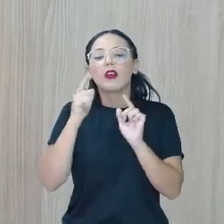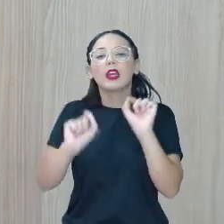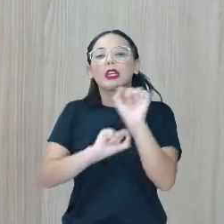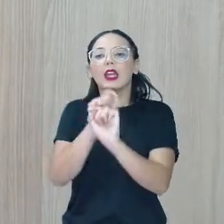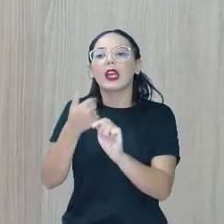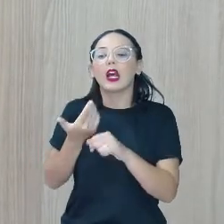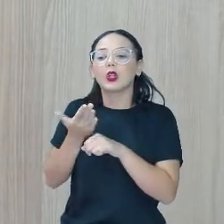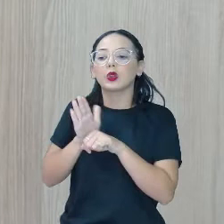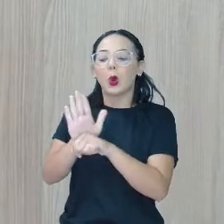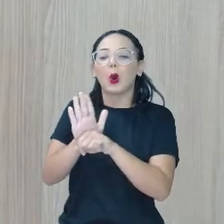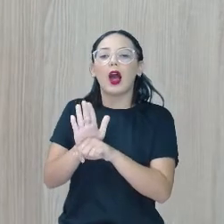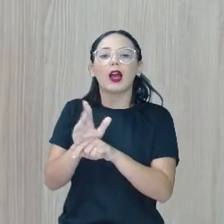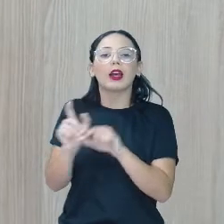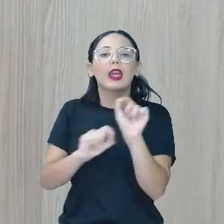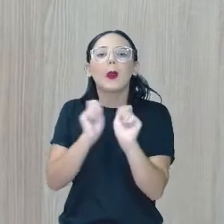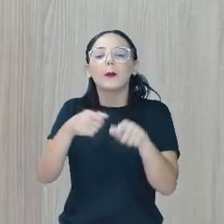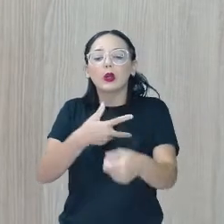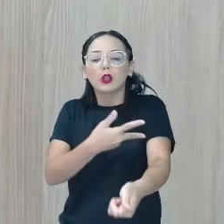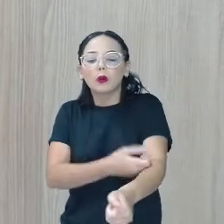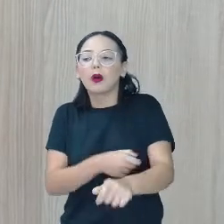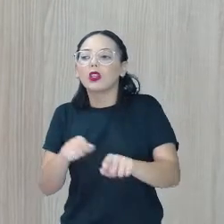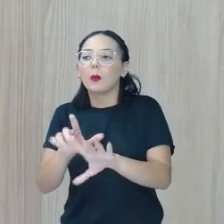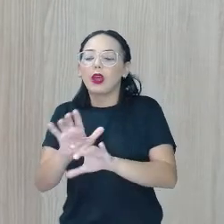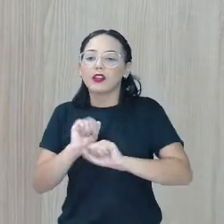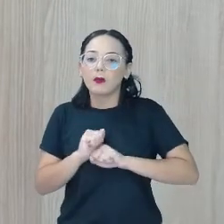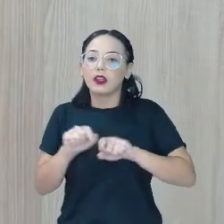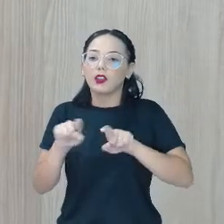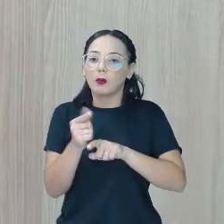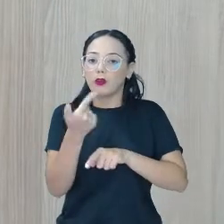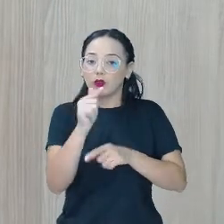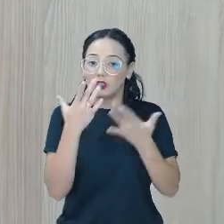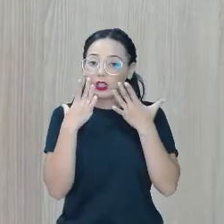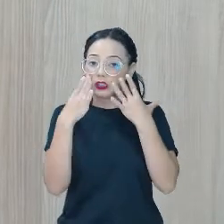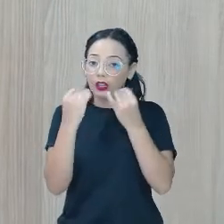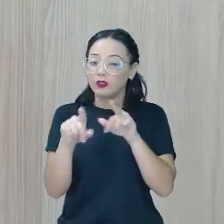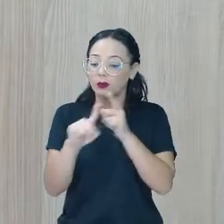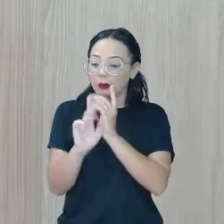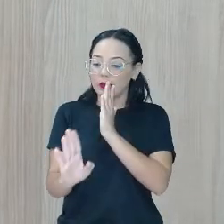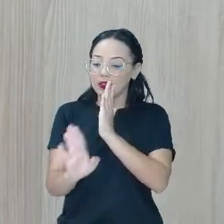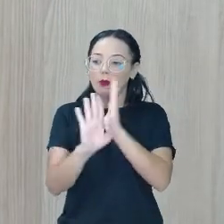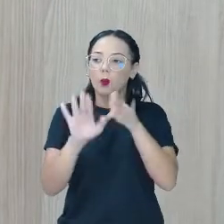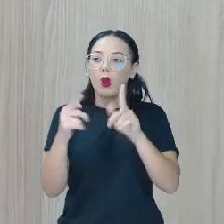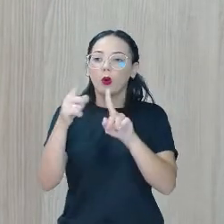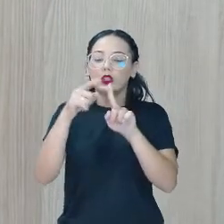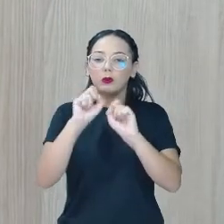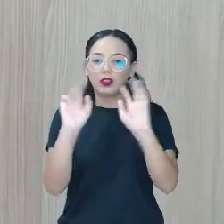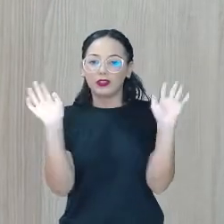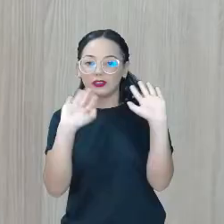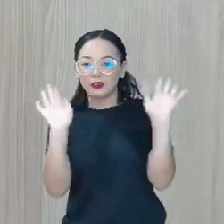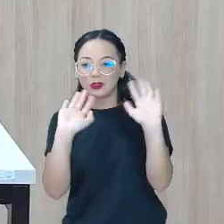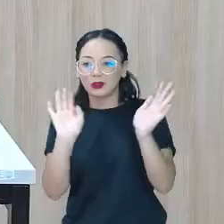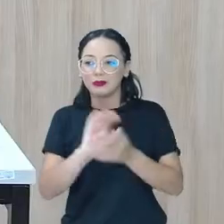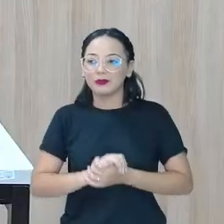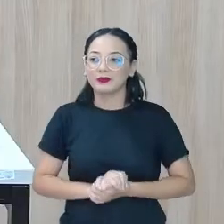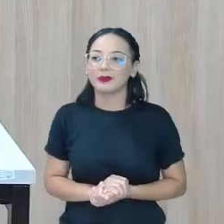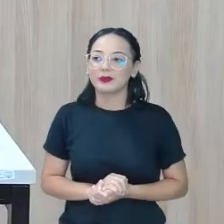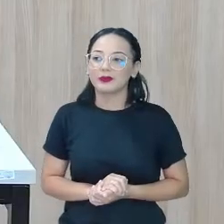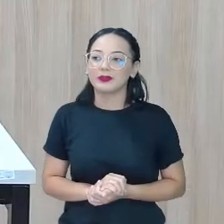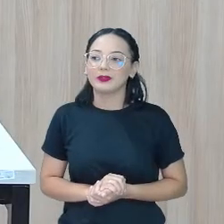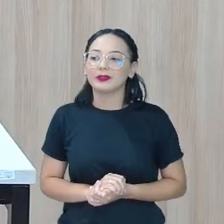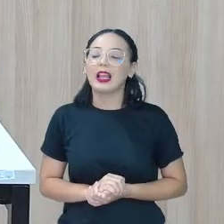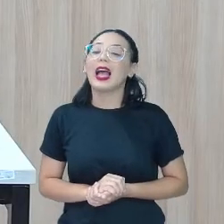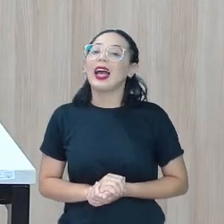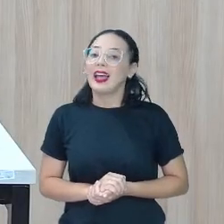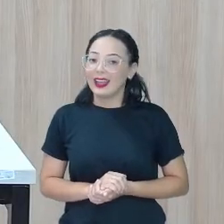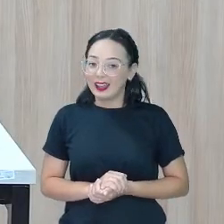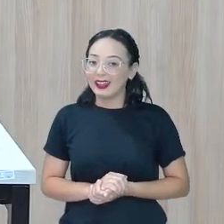pode doar sangue e para quem ele pode receber. E os outros também fiquem atentos e identifiquem aí. Tchau, tchau, pessoal. Pois